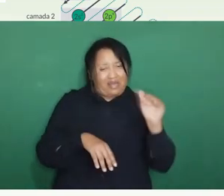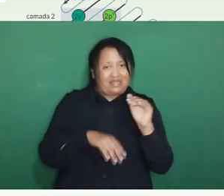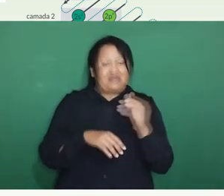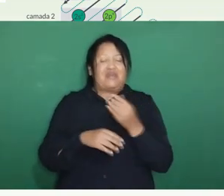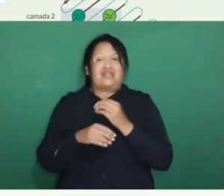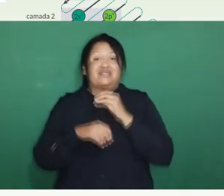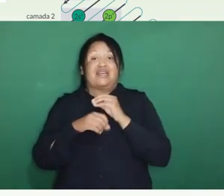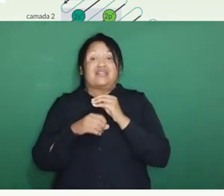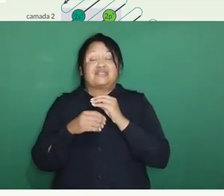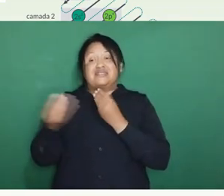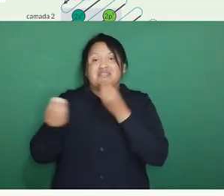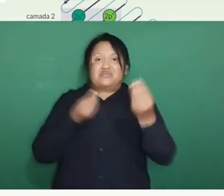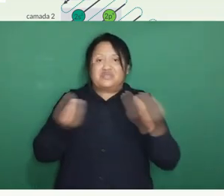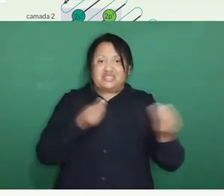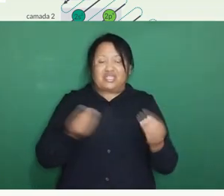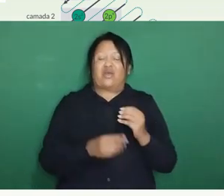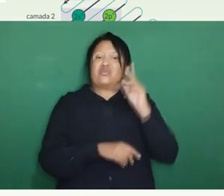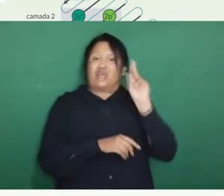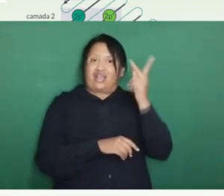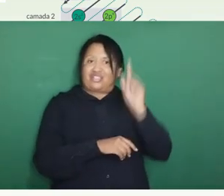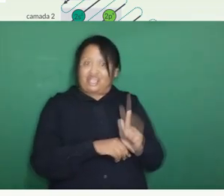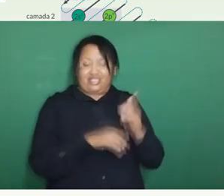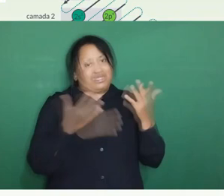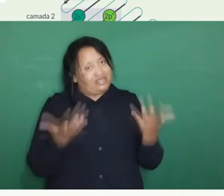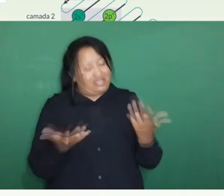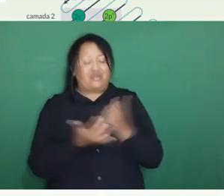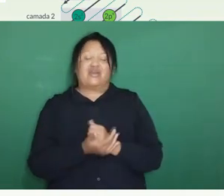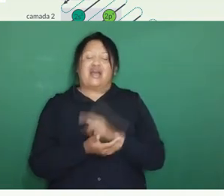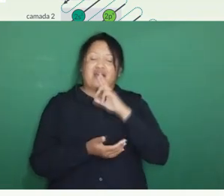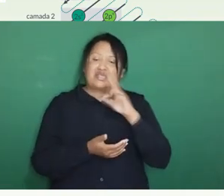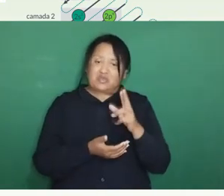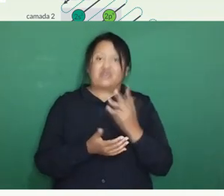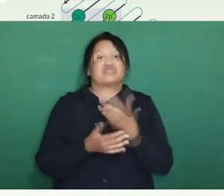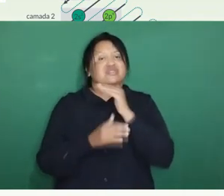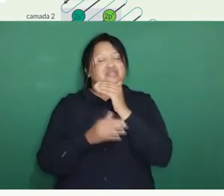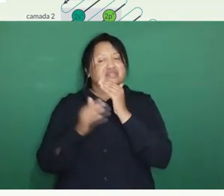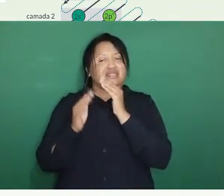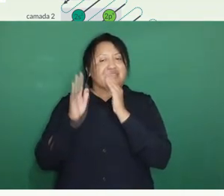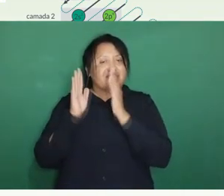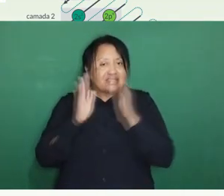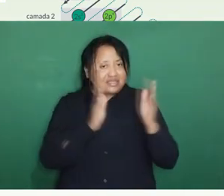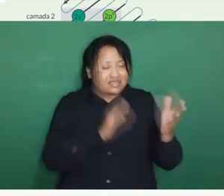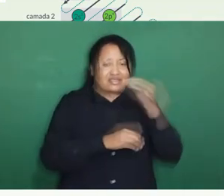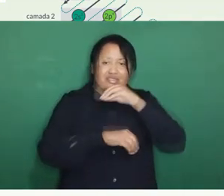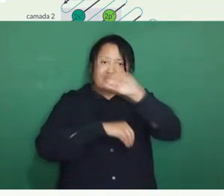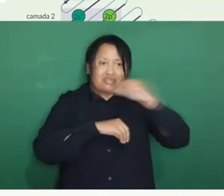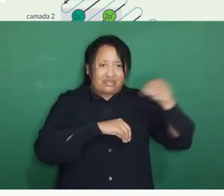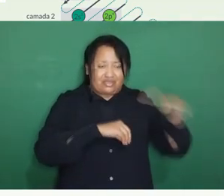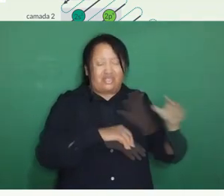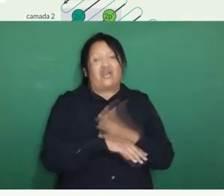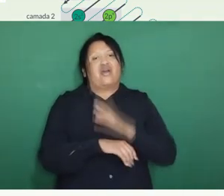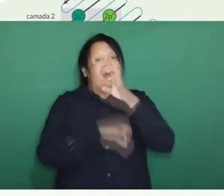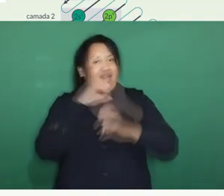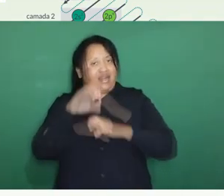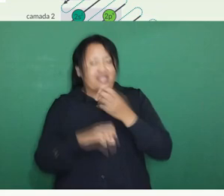eletrônica do mercúrio dois elétrons Então realmente corresponde a essa distribuição eletrônica quando eu